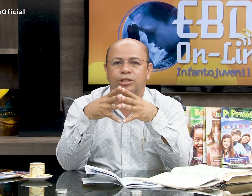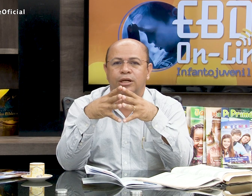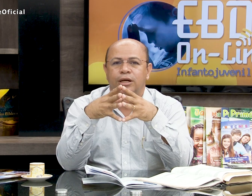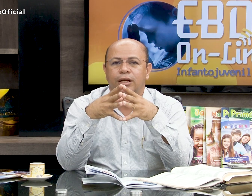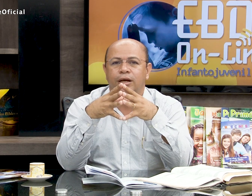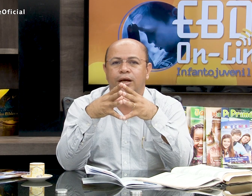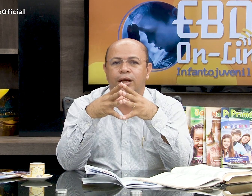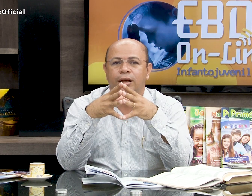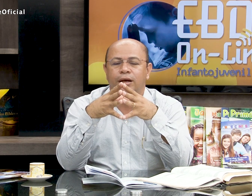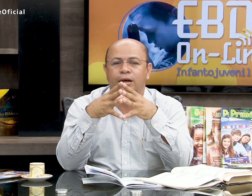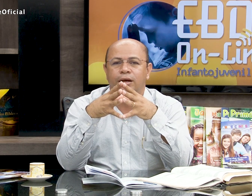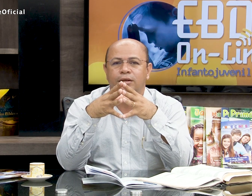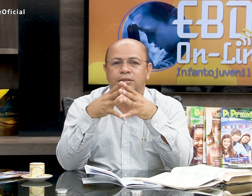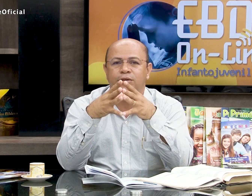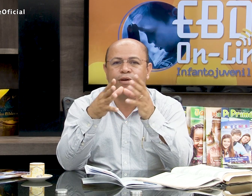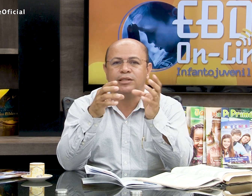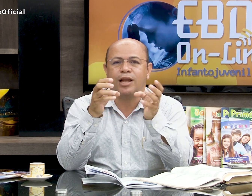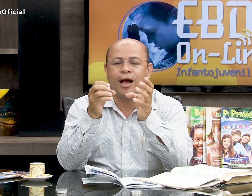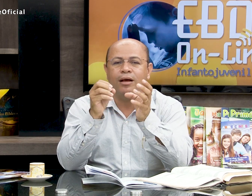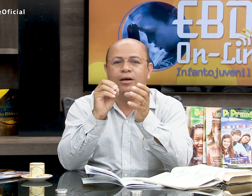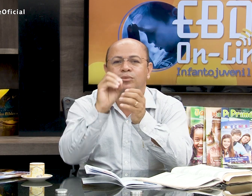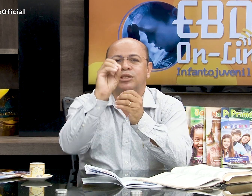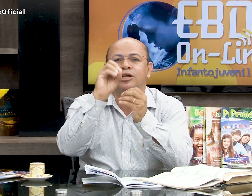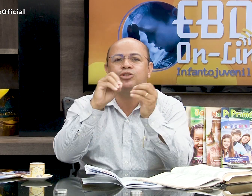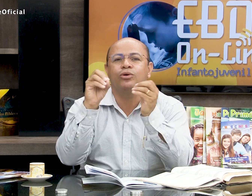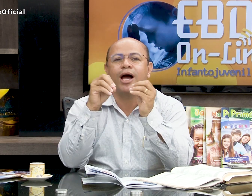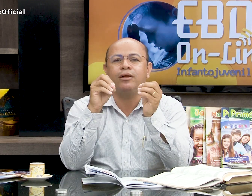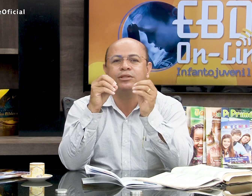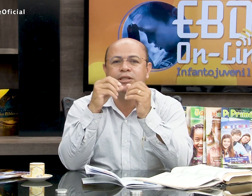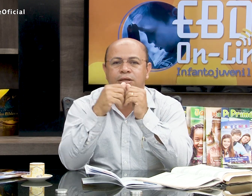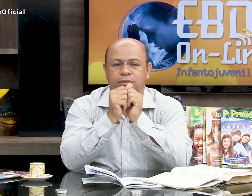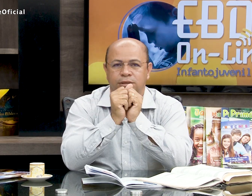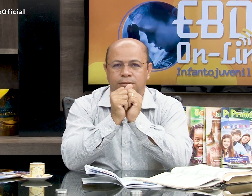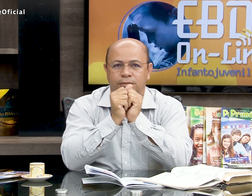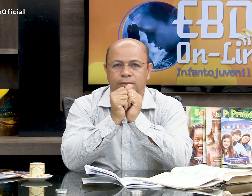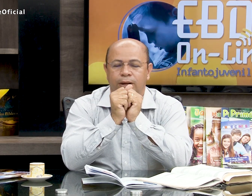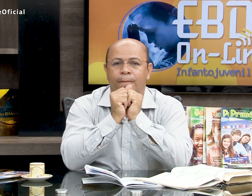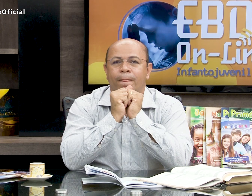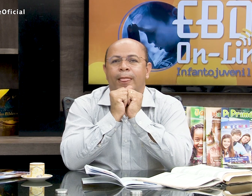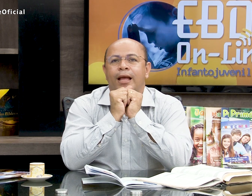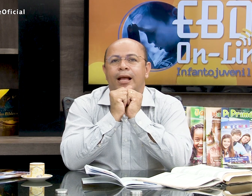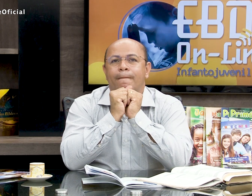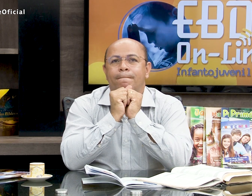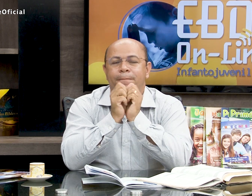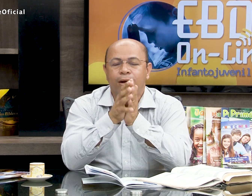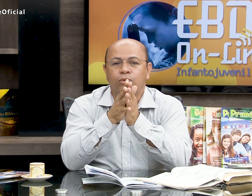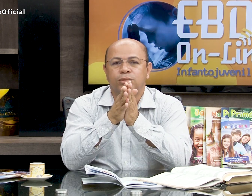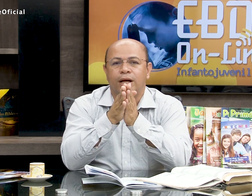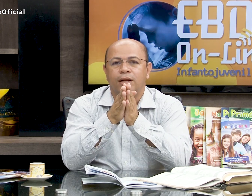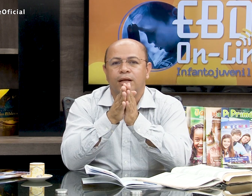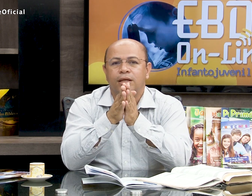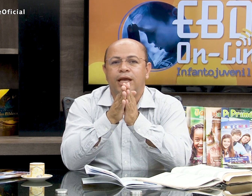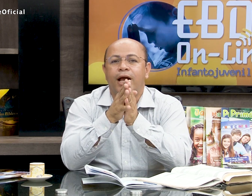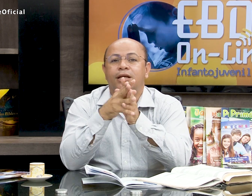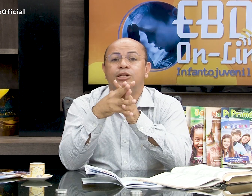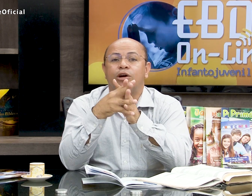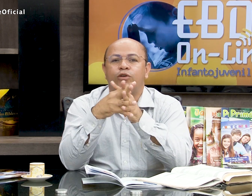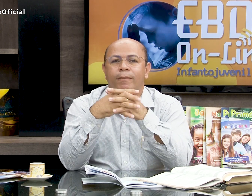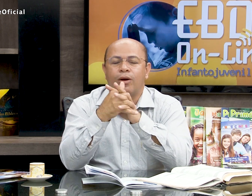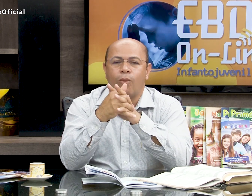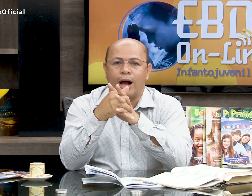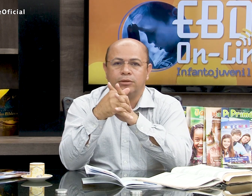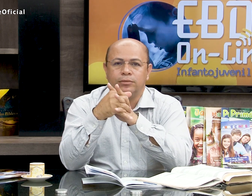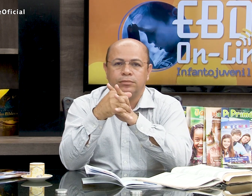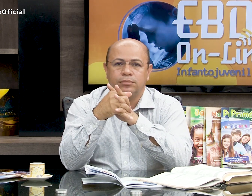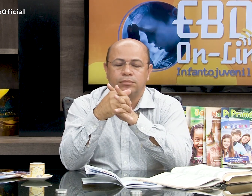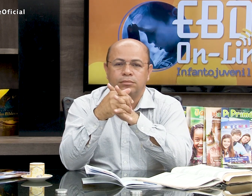dias de hoje se faz lá uns questionários pergunta quem aqui